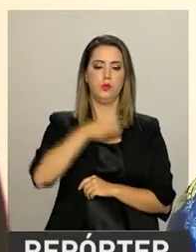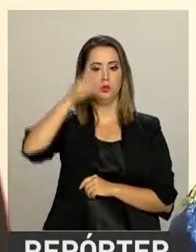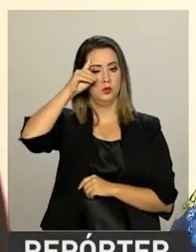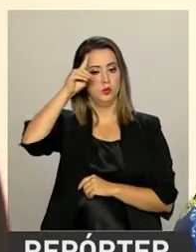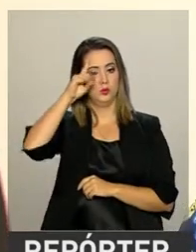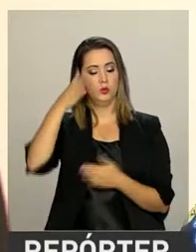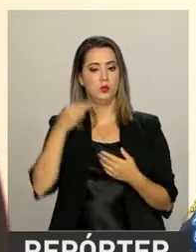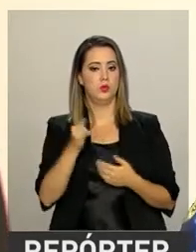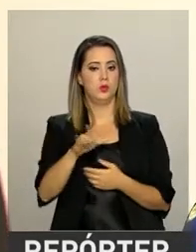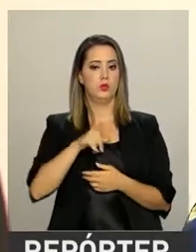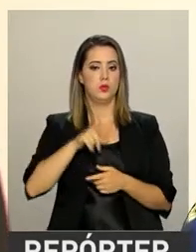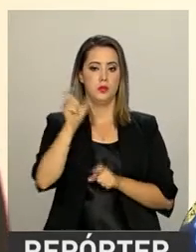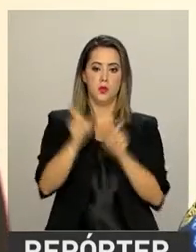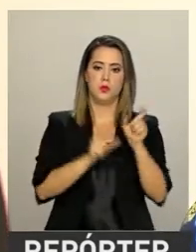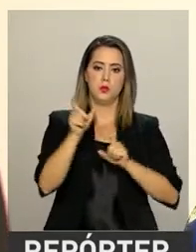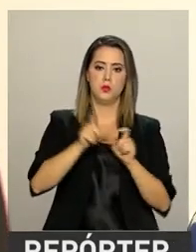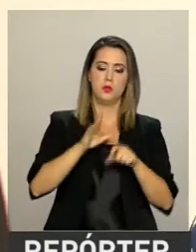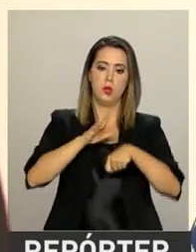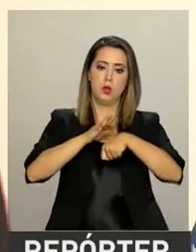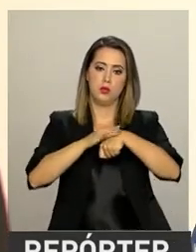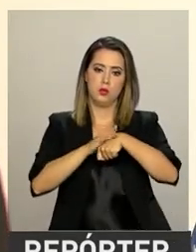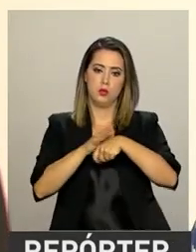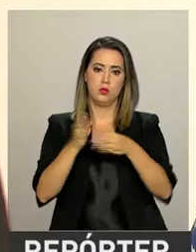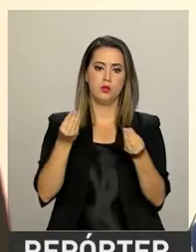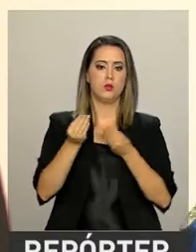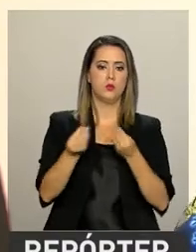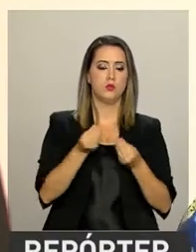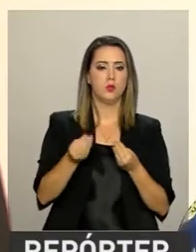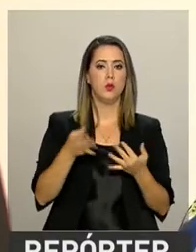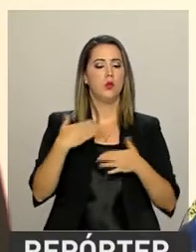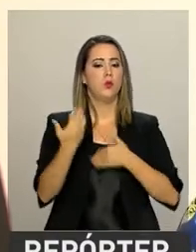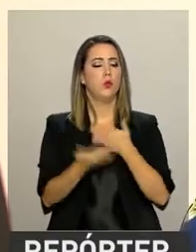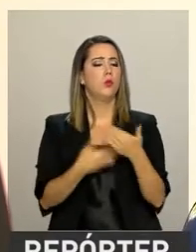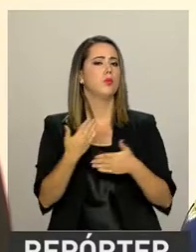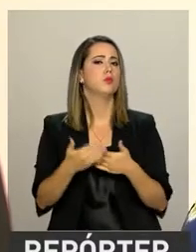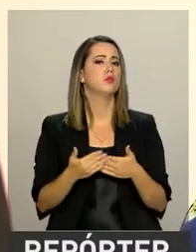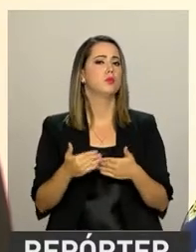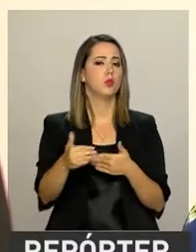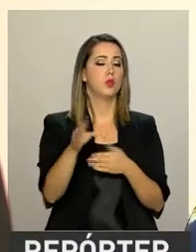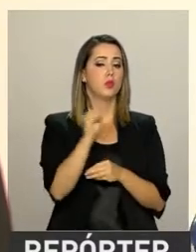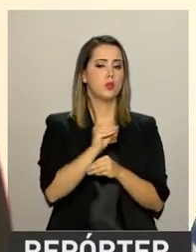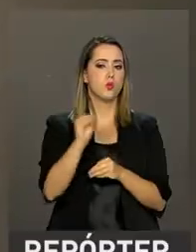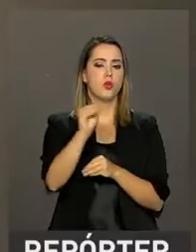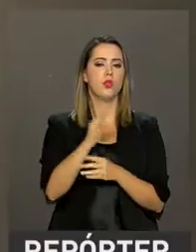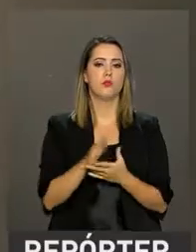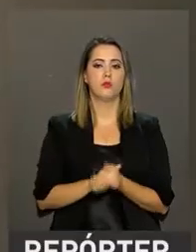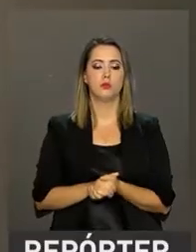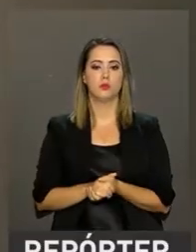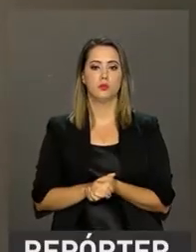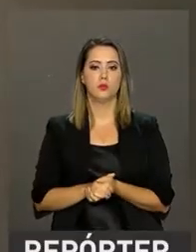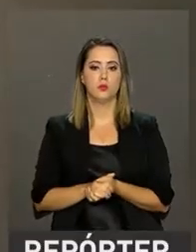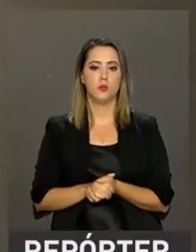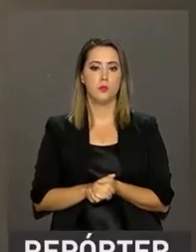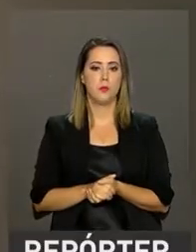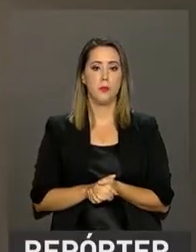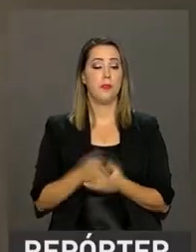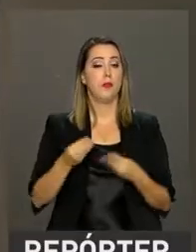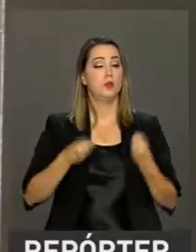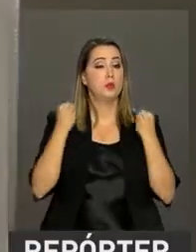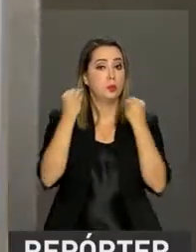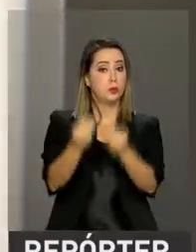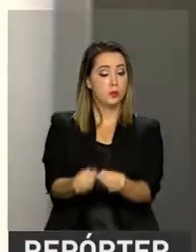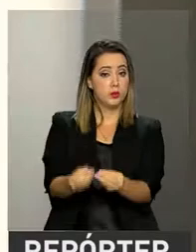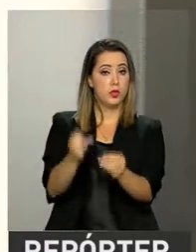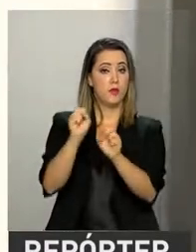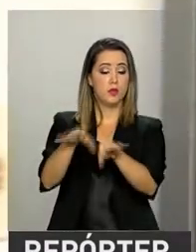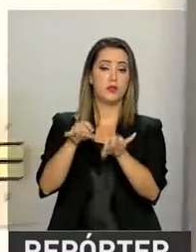né? Caso alguém tenha um AVC, eu aprendi aqui a como é proceder, né? Fazer os procedimentos. E é justamente para levar educação e